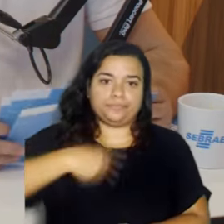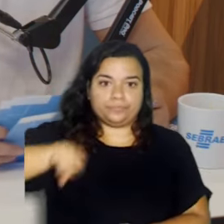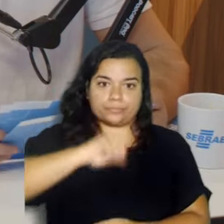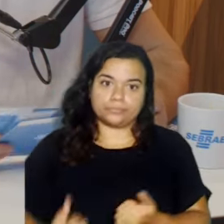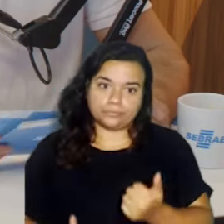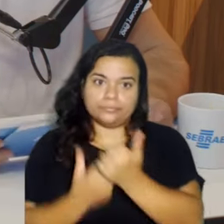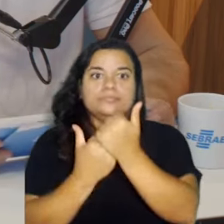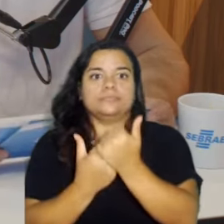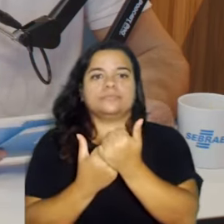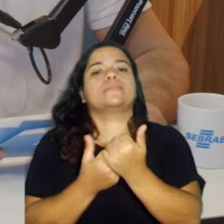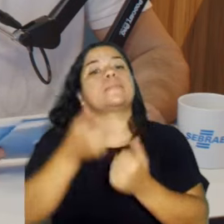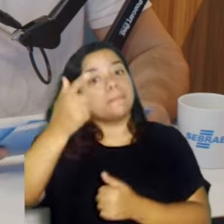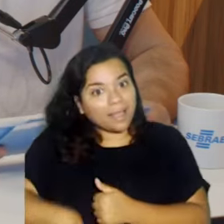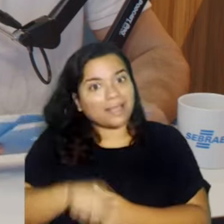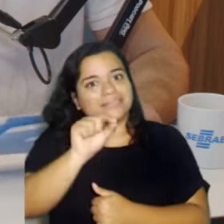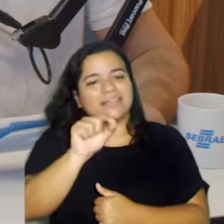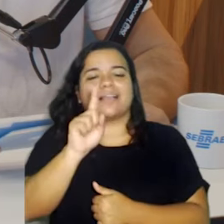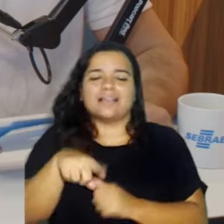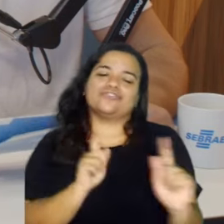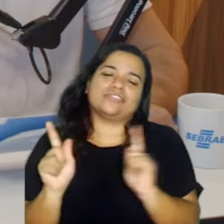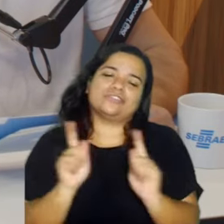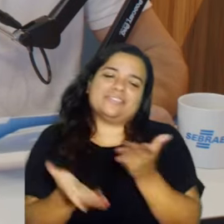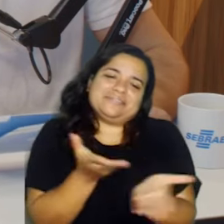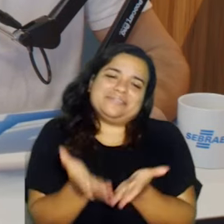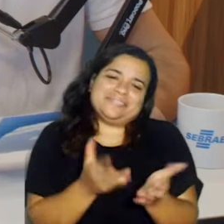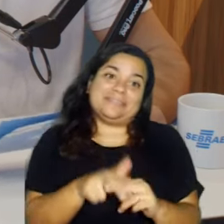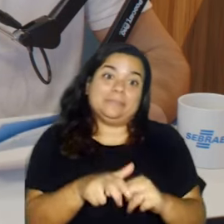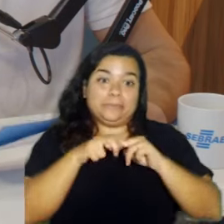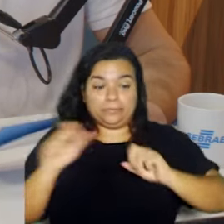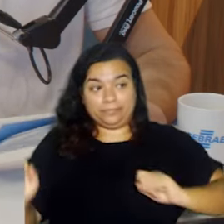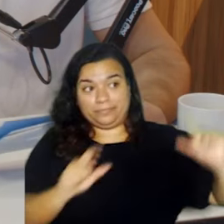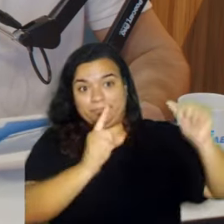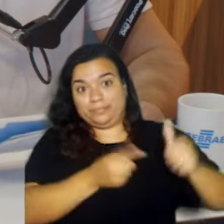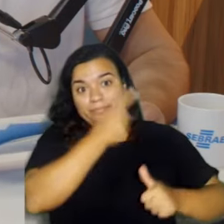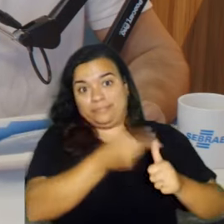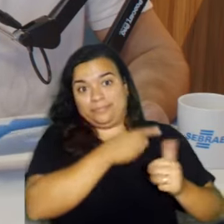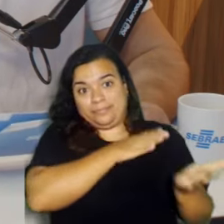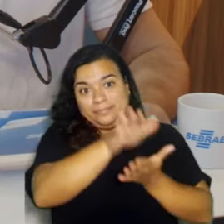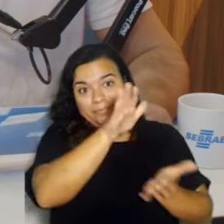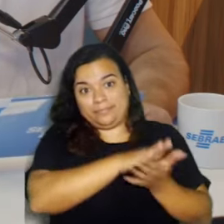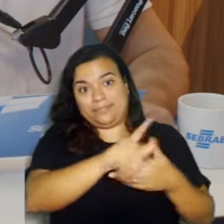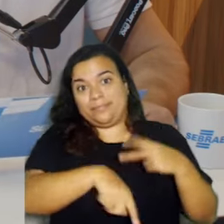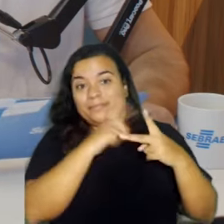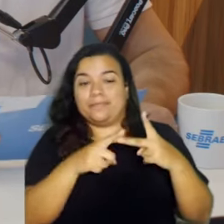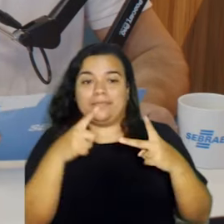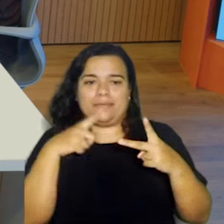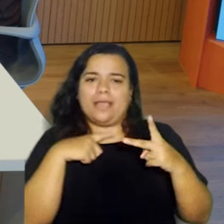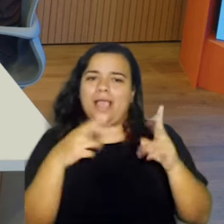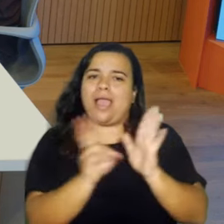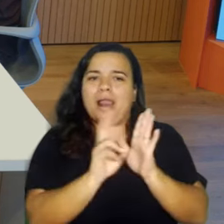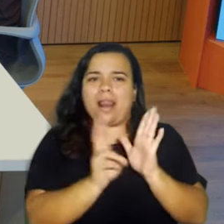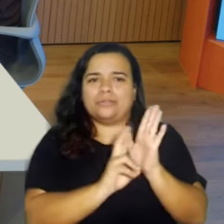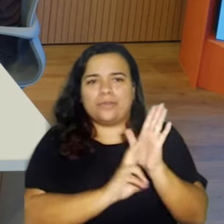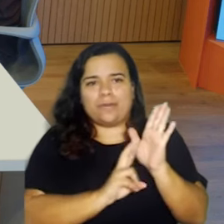do que isso nós cuidamos de gestão e por isso que além do emissor naquela página nós temos aqui por exemplo o relatório